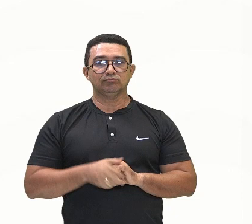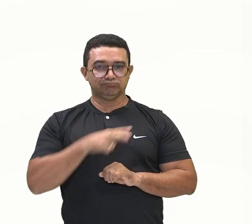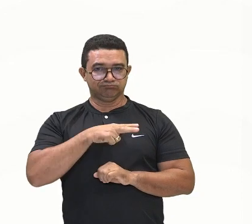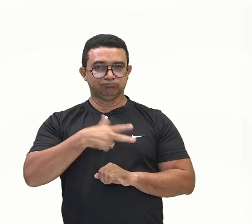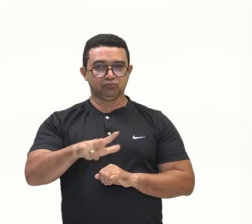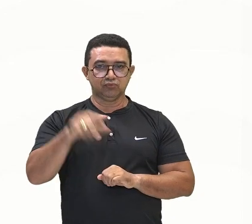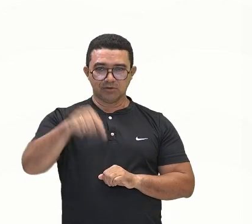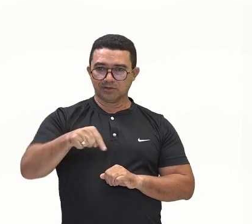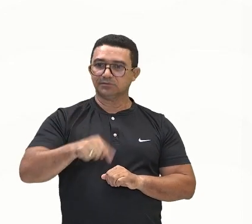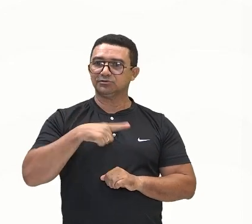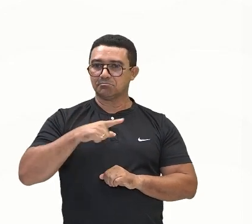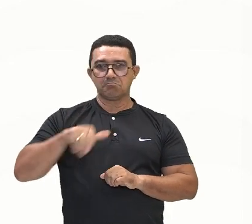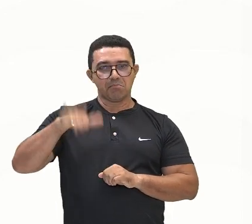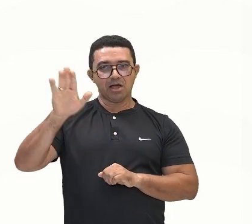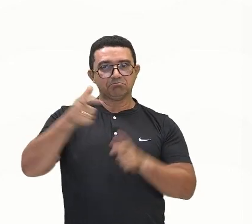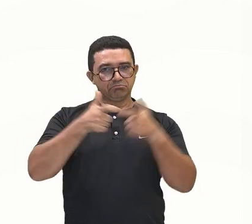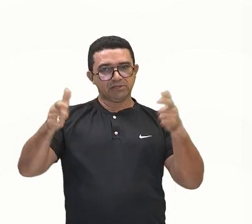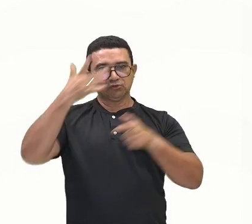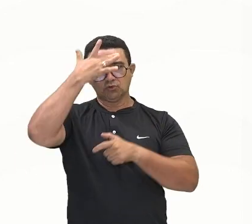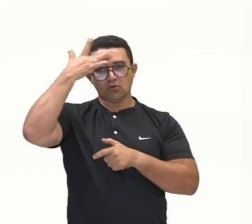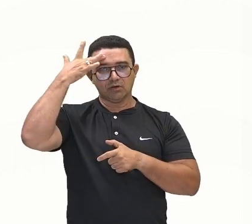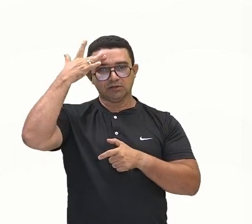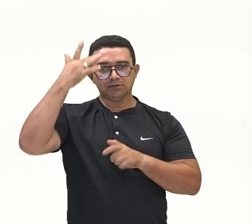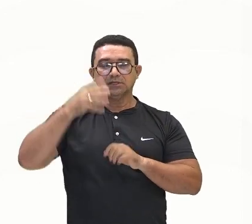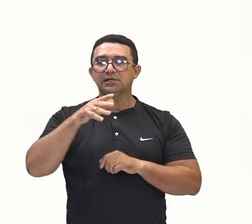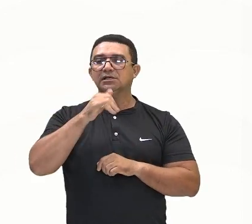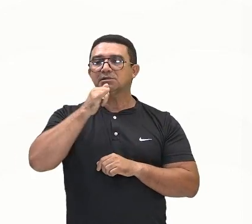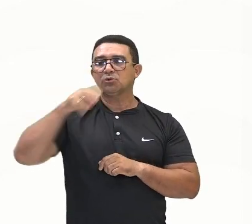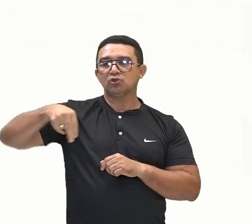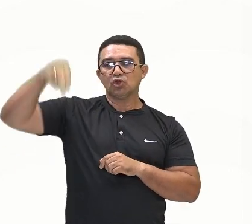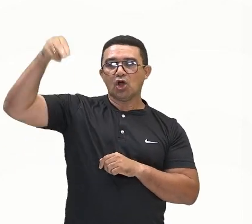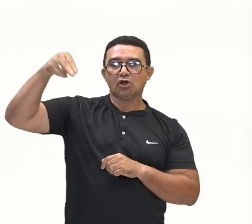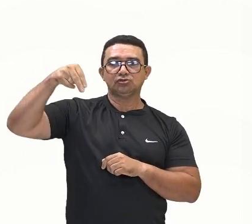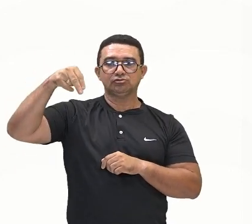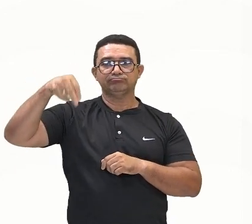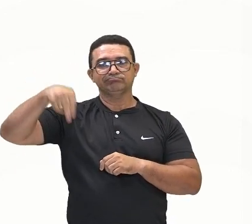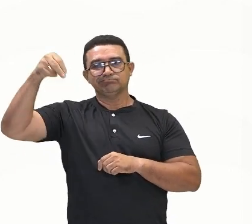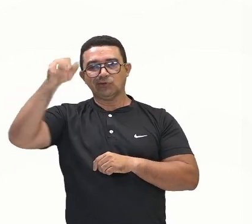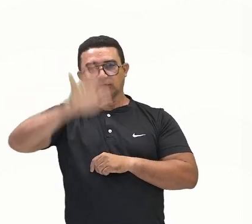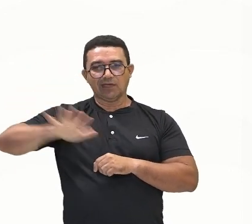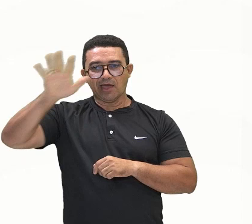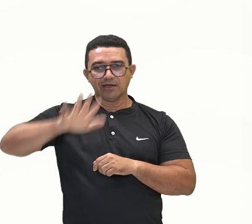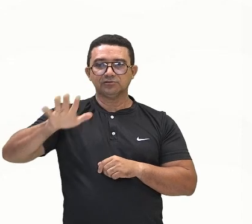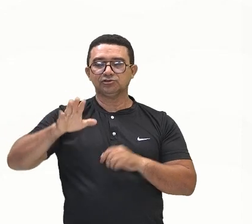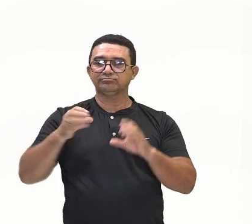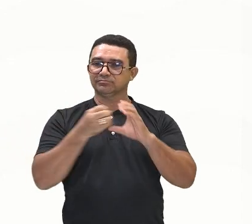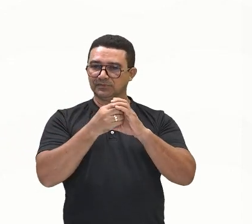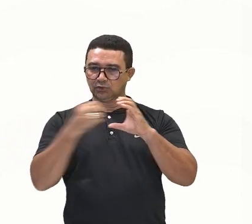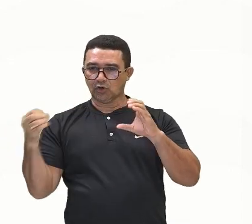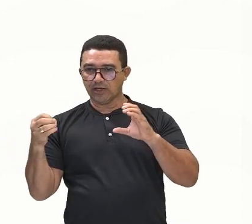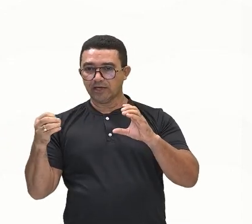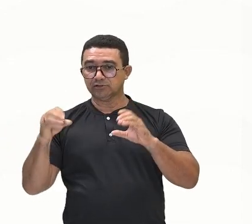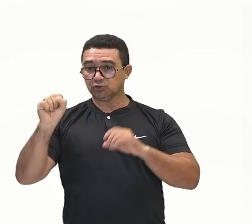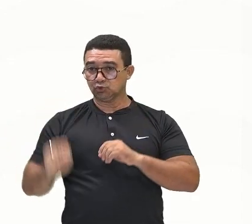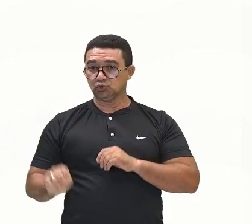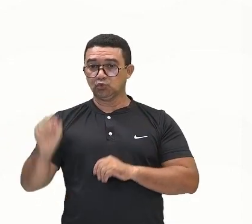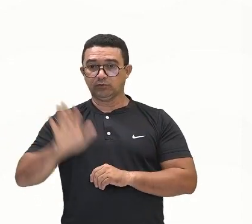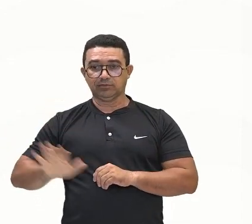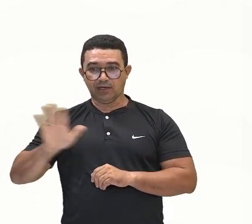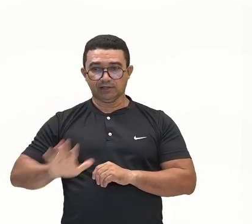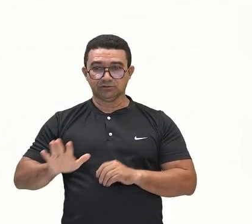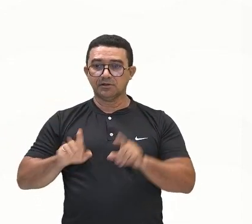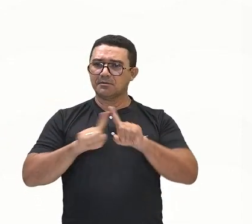o nosso território. Como a gente pode ver no norte, no nordeste, no centro-oeste e no sudeste. Mas